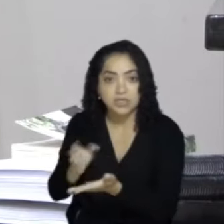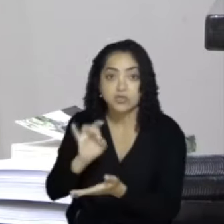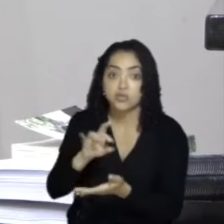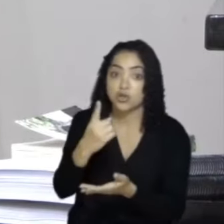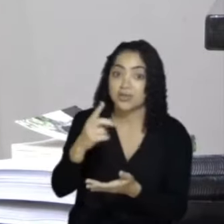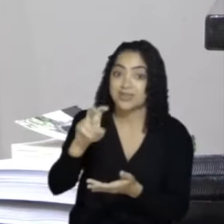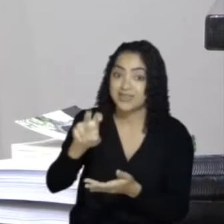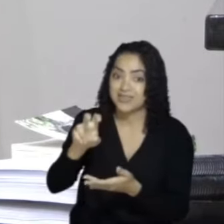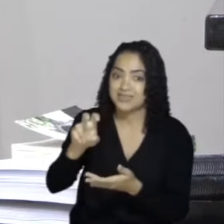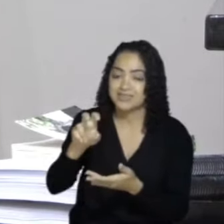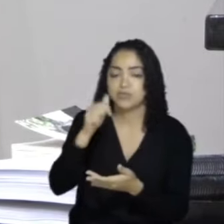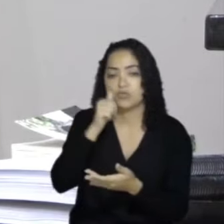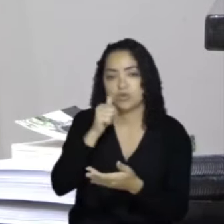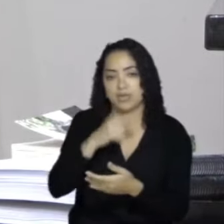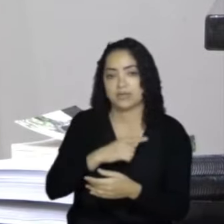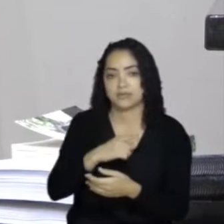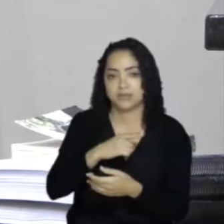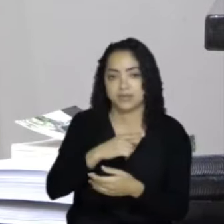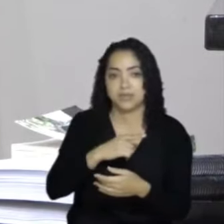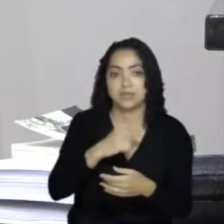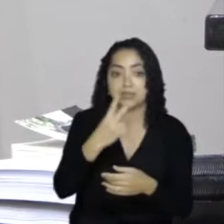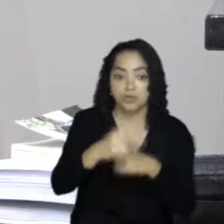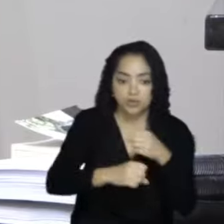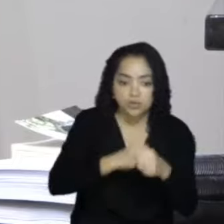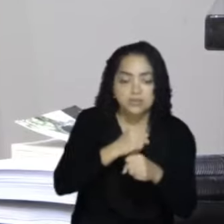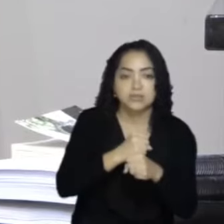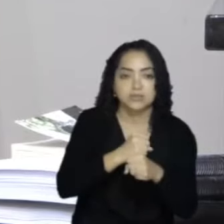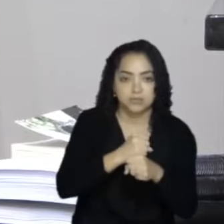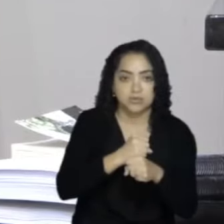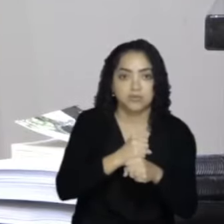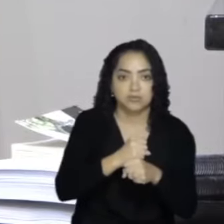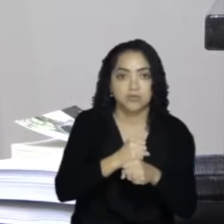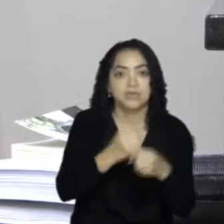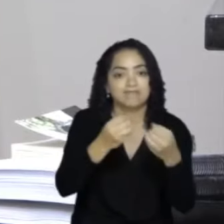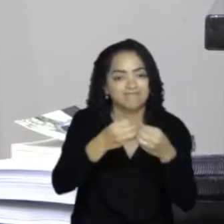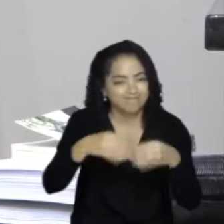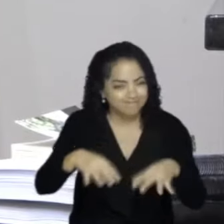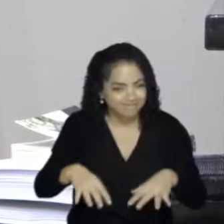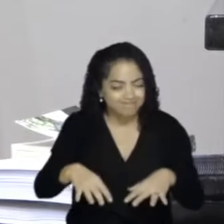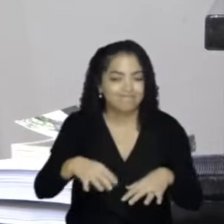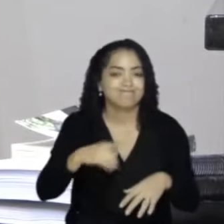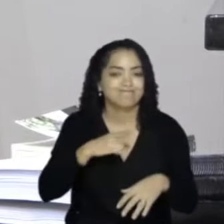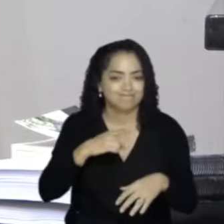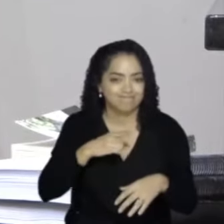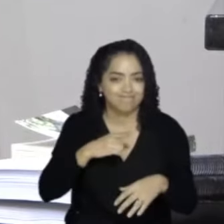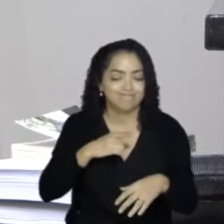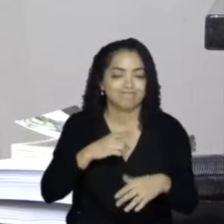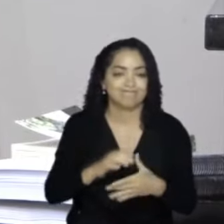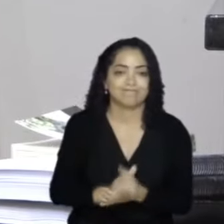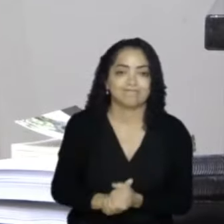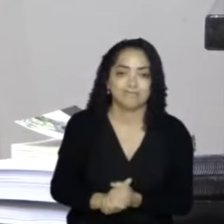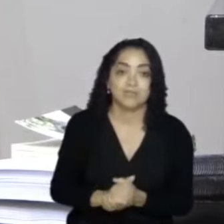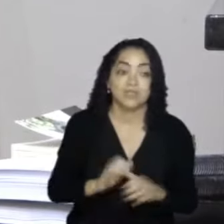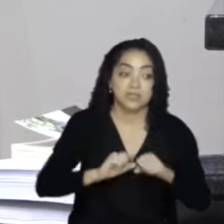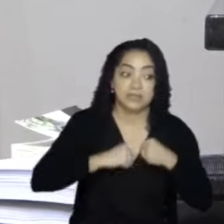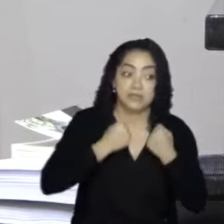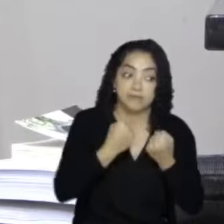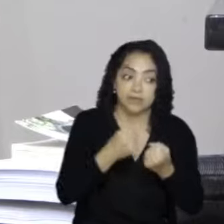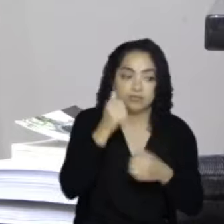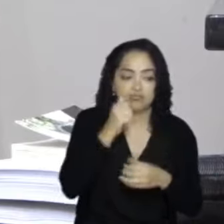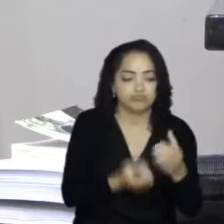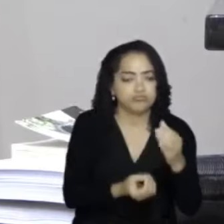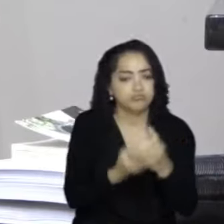peritas. Resultado, há 2 anos e meio, existe prejuízo na persecução penal. A bancada que diz defender as mulheres criou um projeto